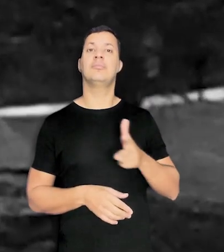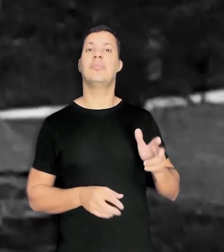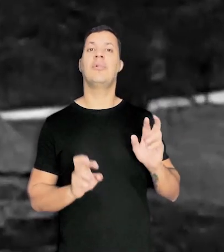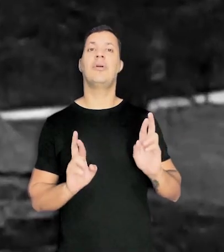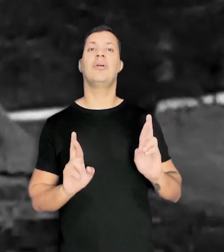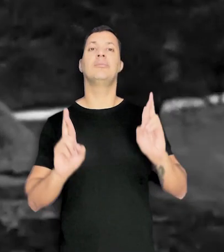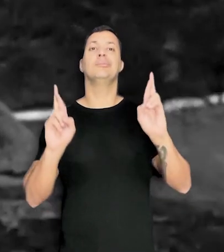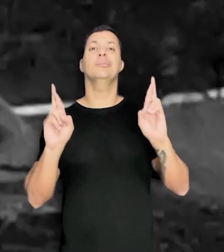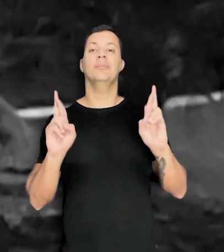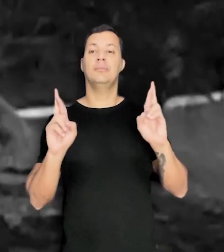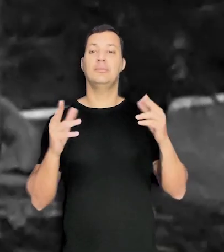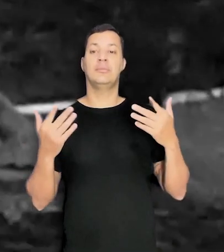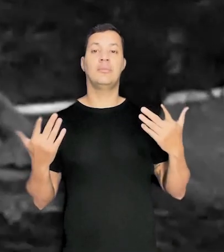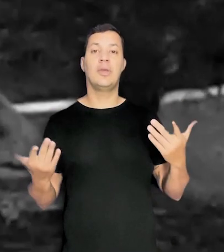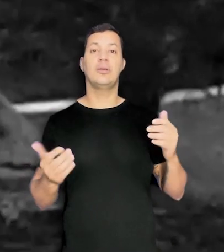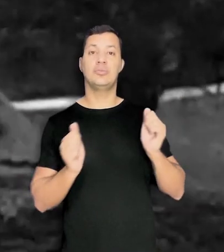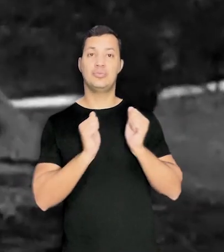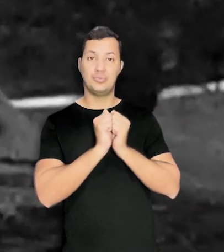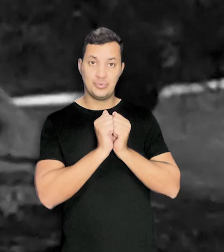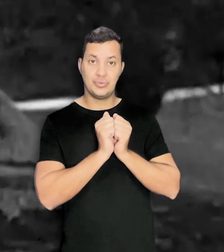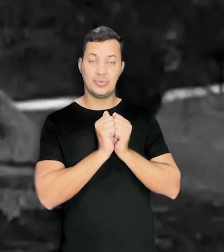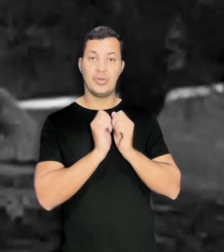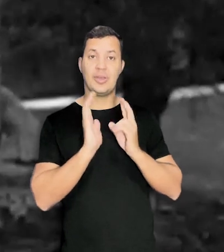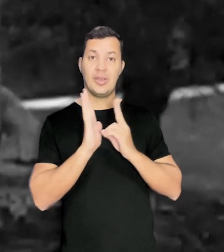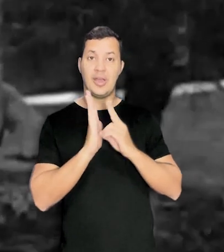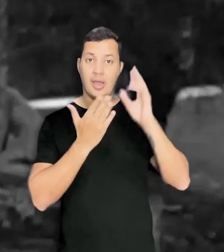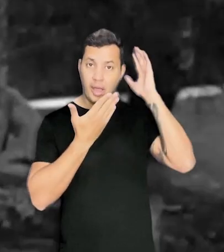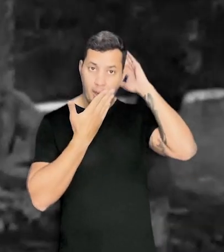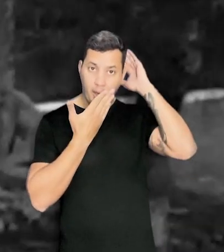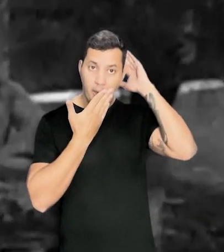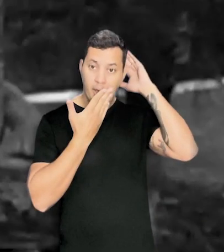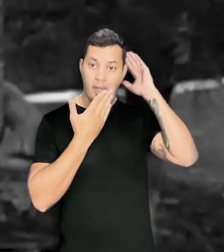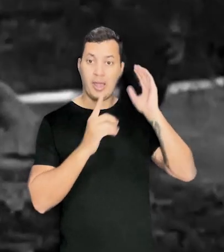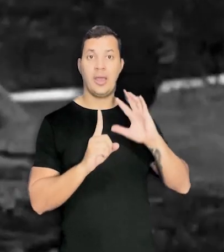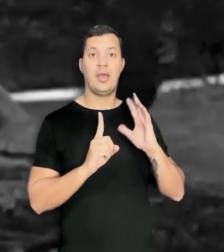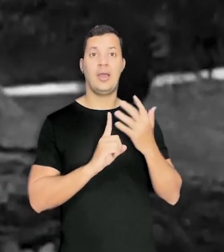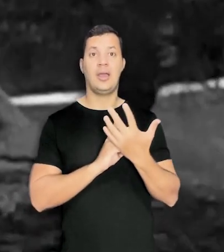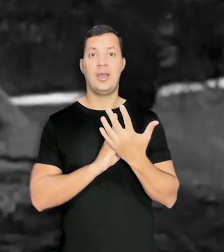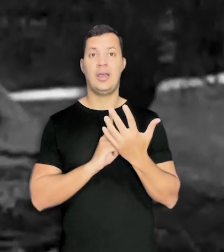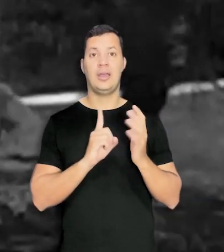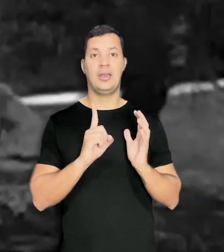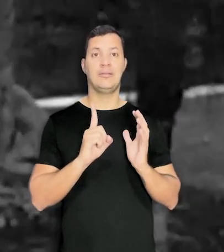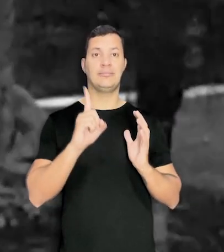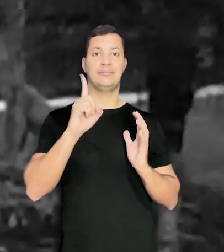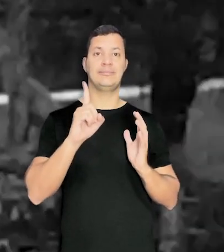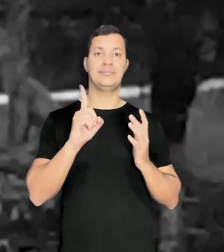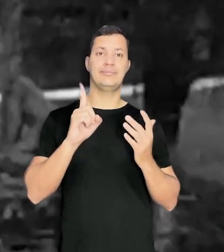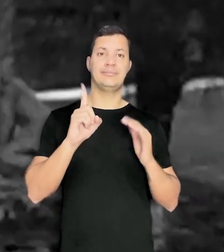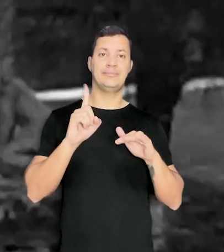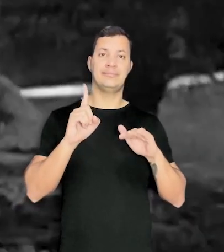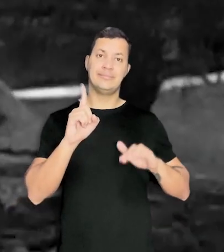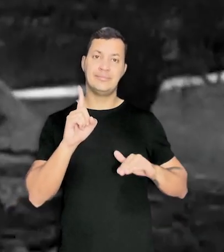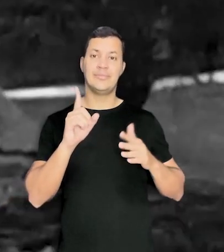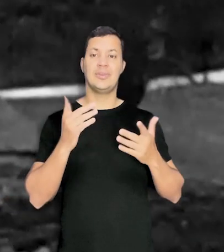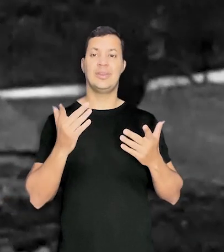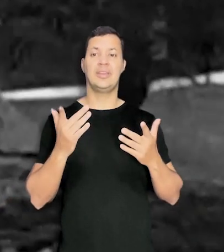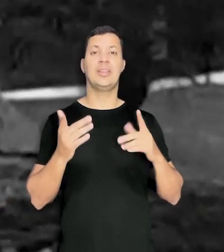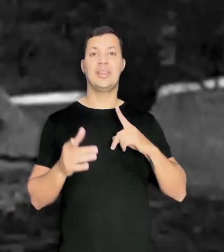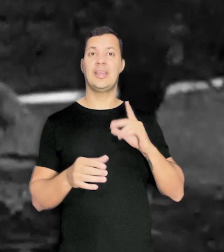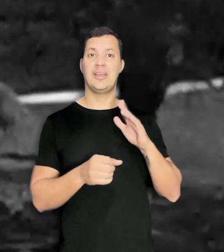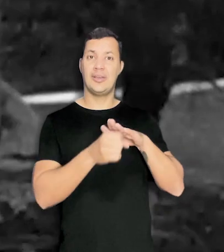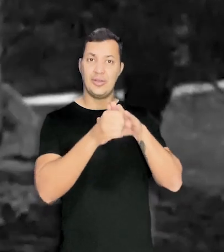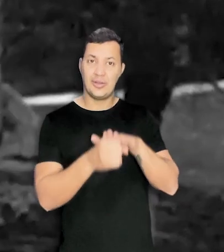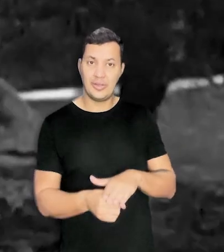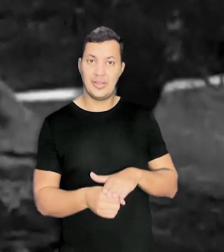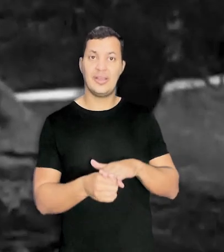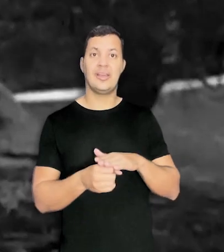padre com indígenas em volta, né, como se fossem inferiores, né, e tem essa ideia, né, do colonizador, tem essa ideia